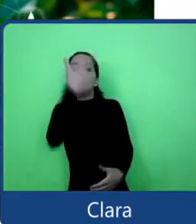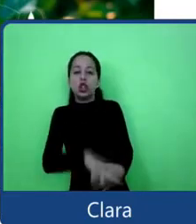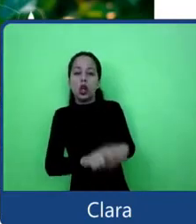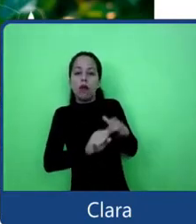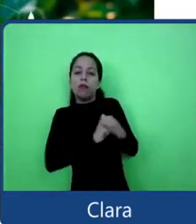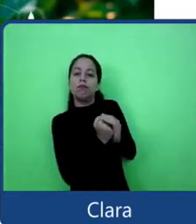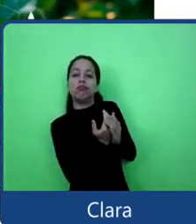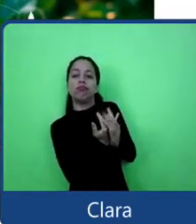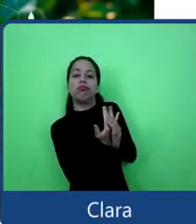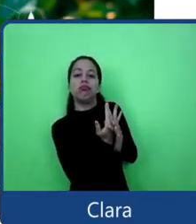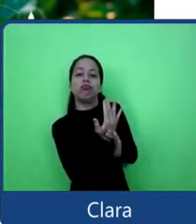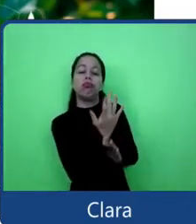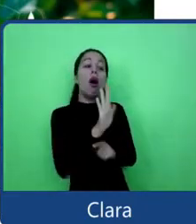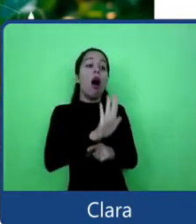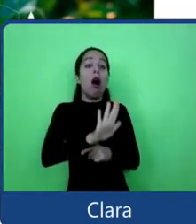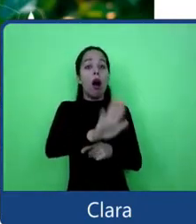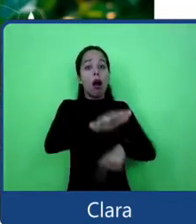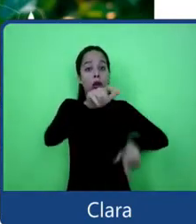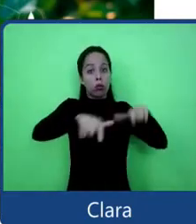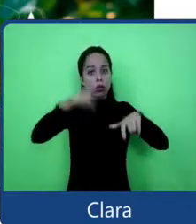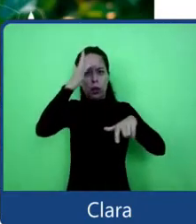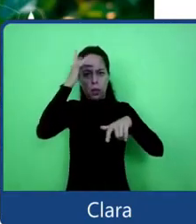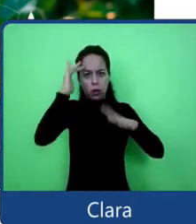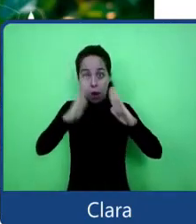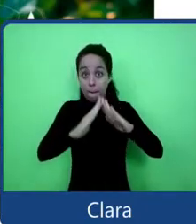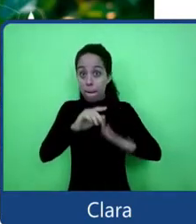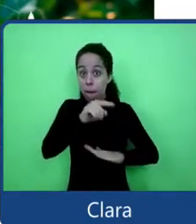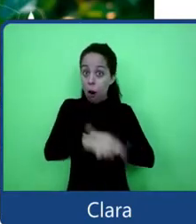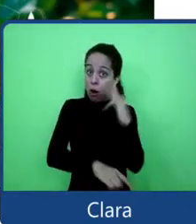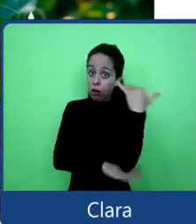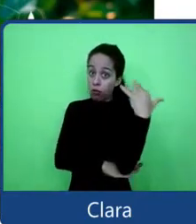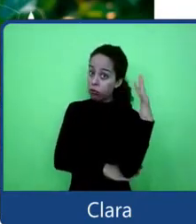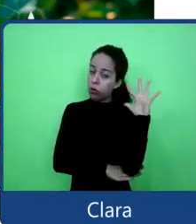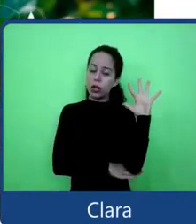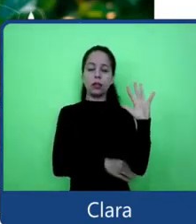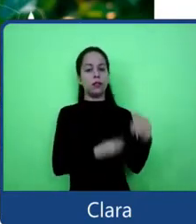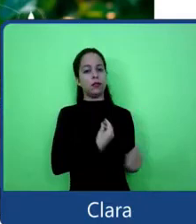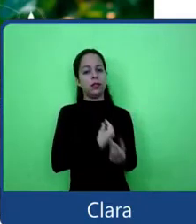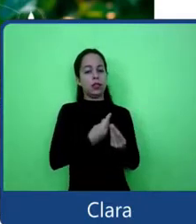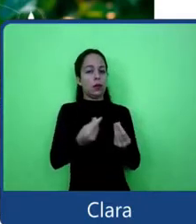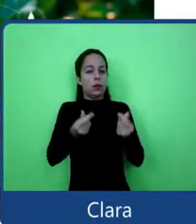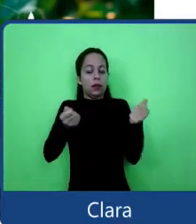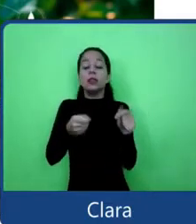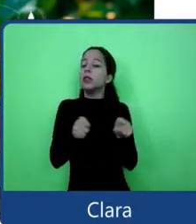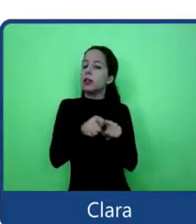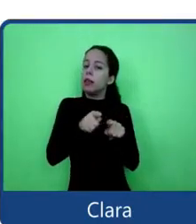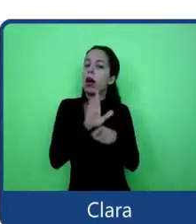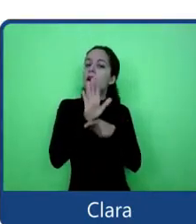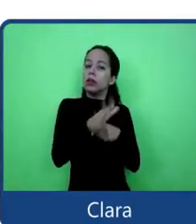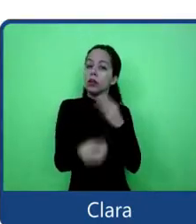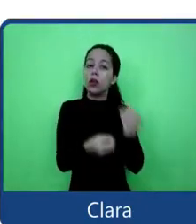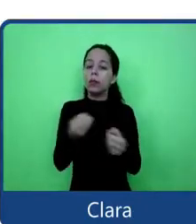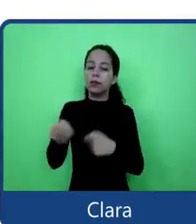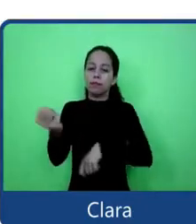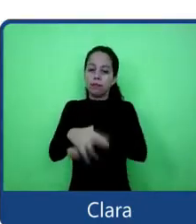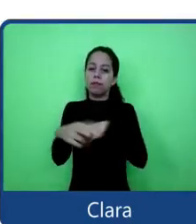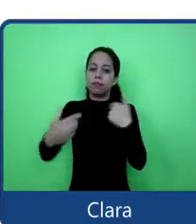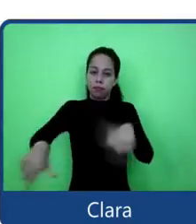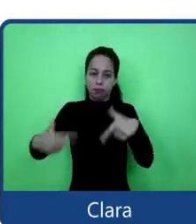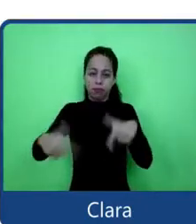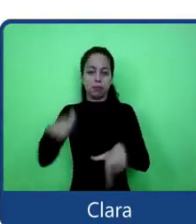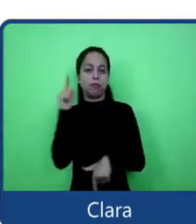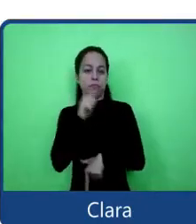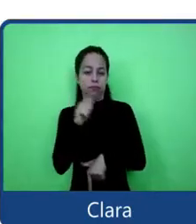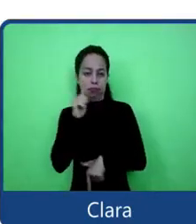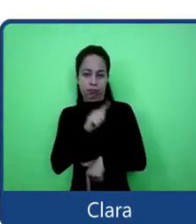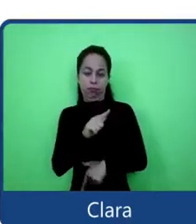de vida das populações locais e geração de renda, né, entre outros aspectos que podem ser